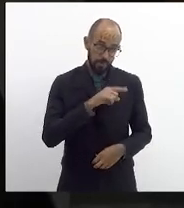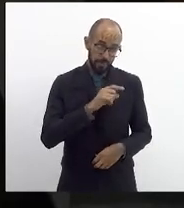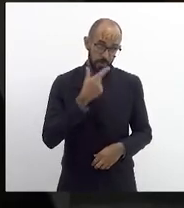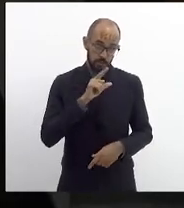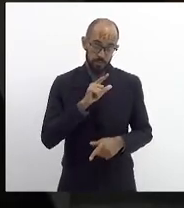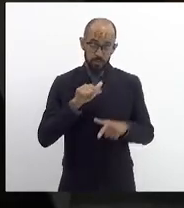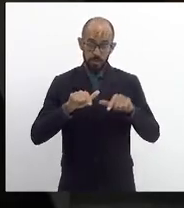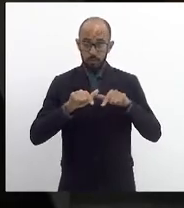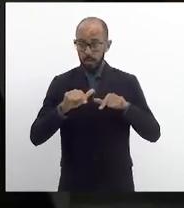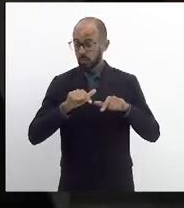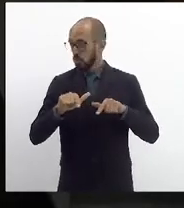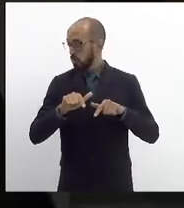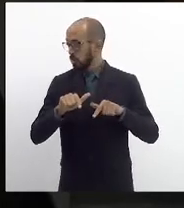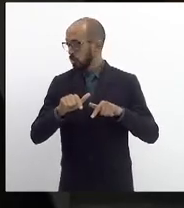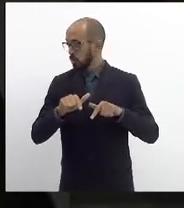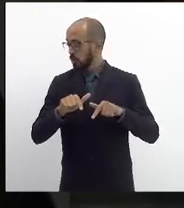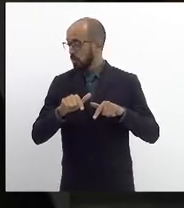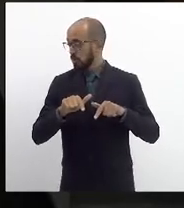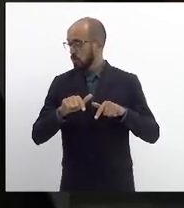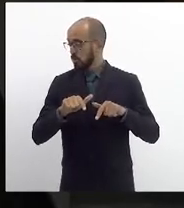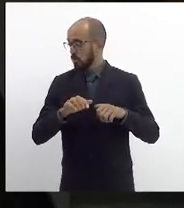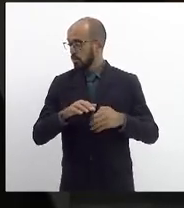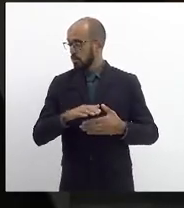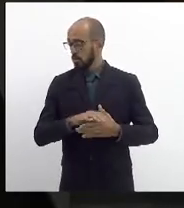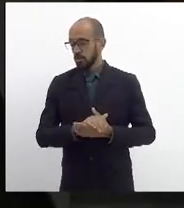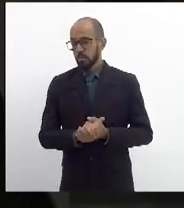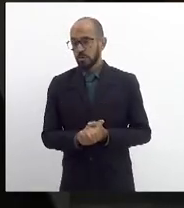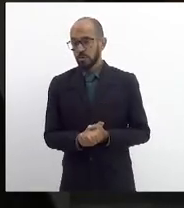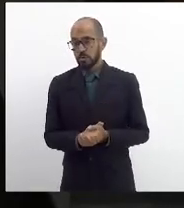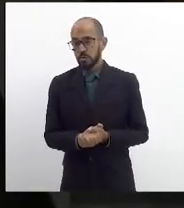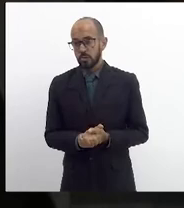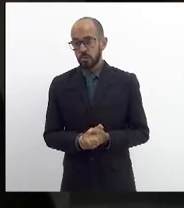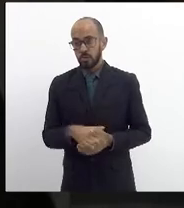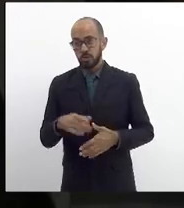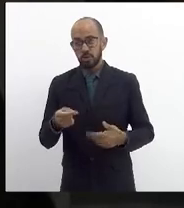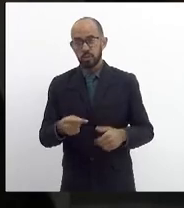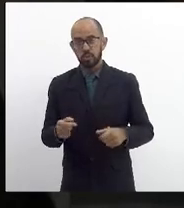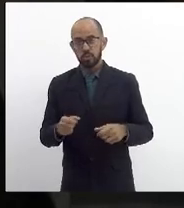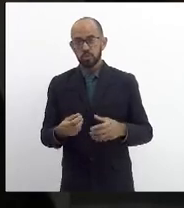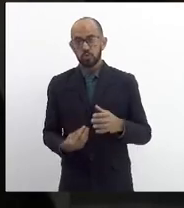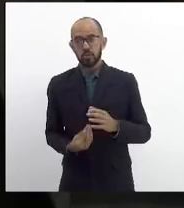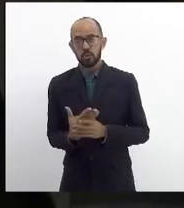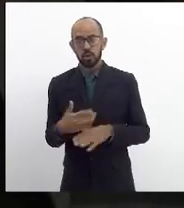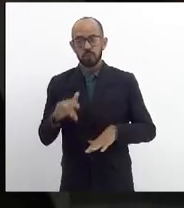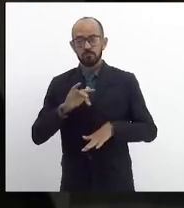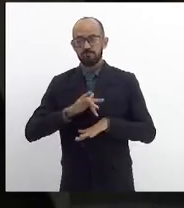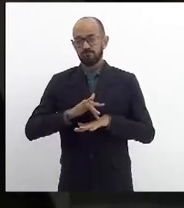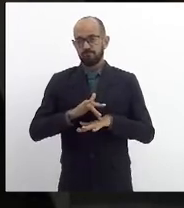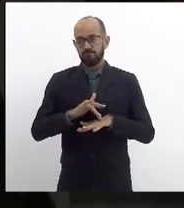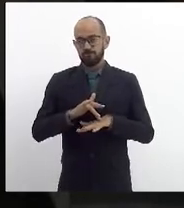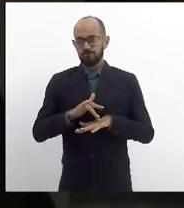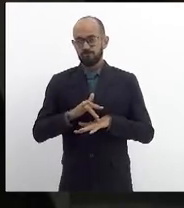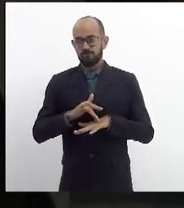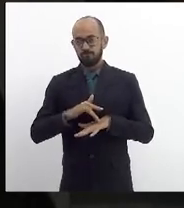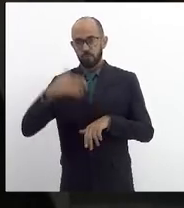emprego olha isso frustra o sonho